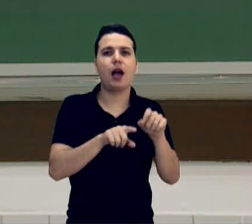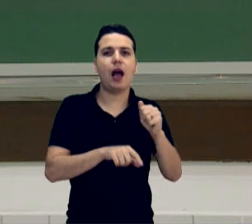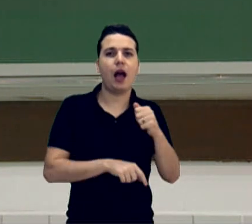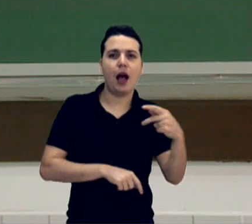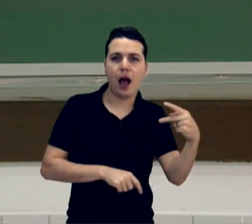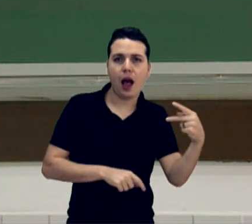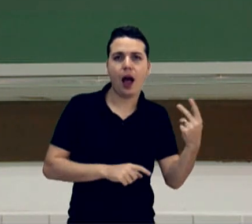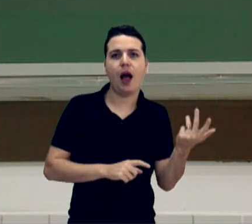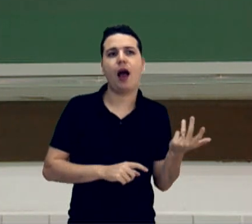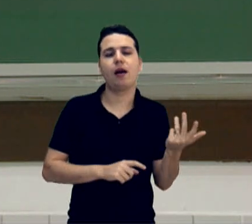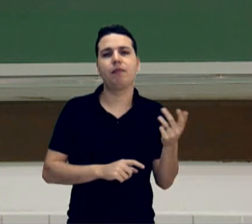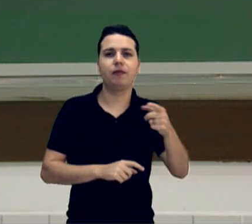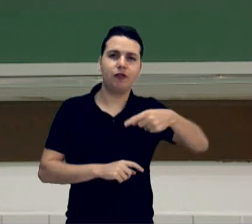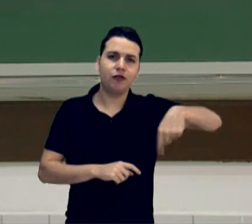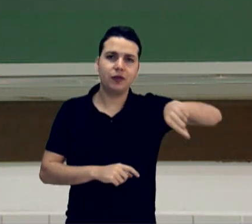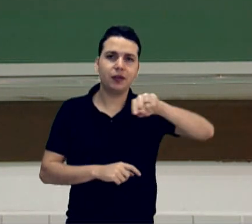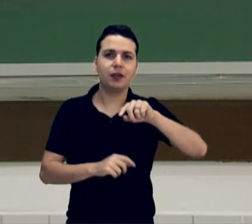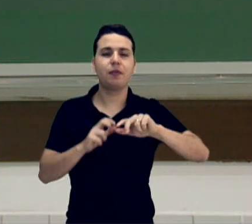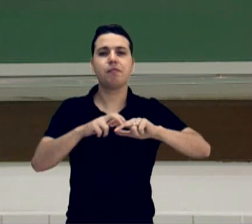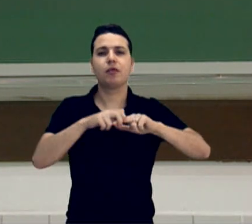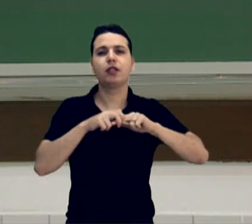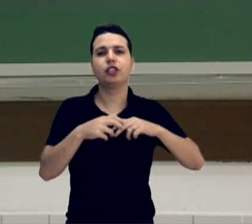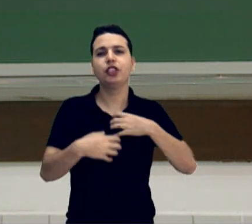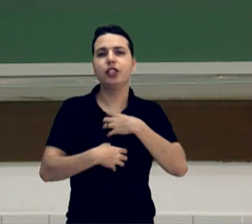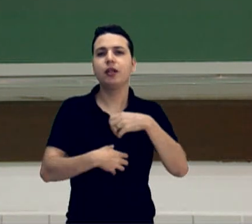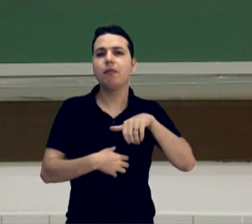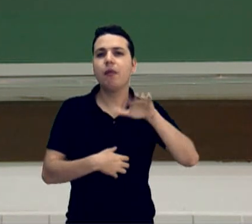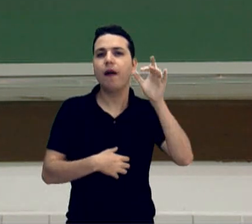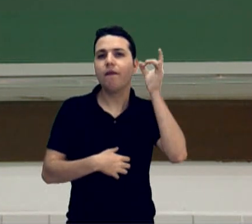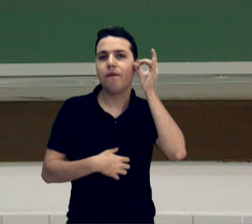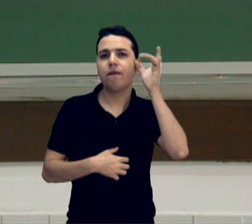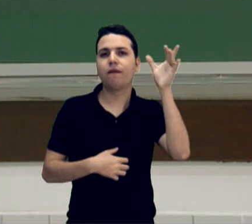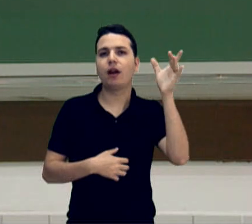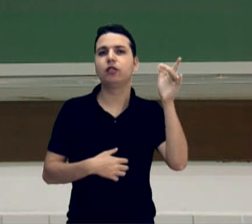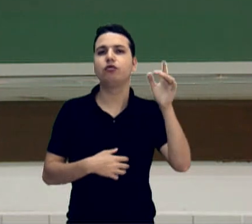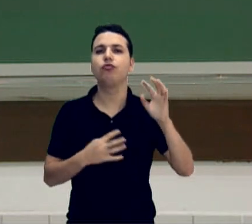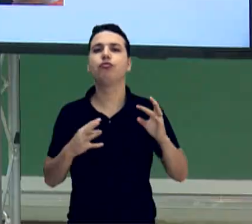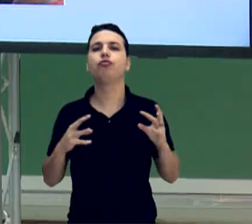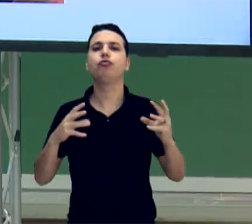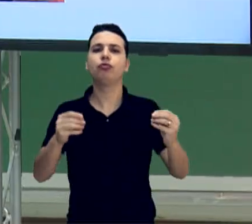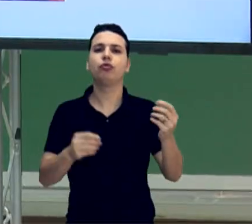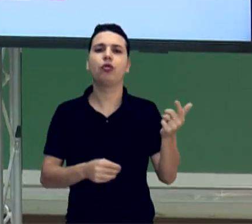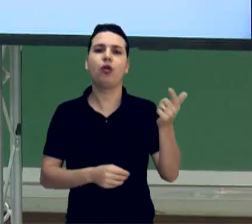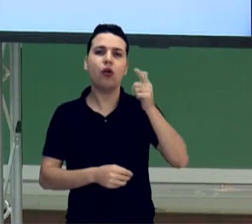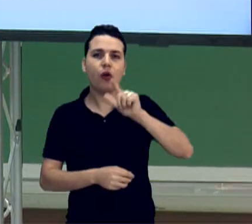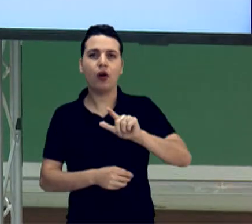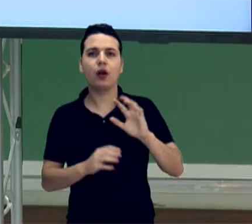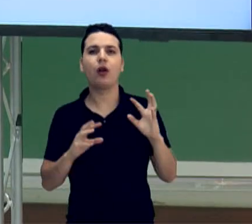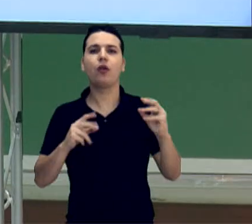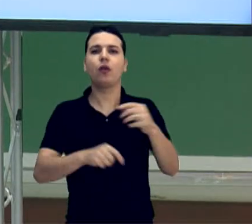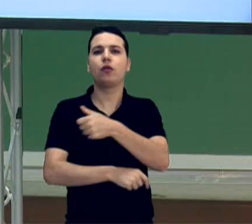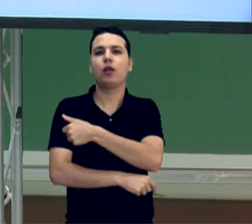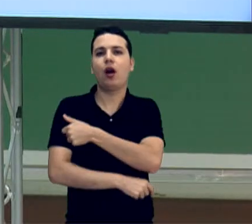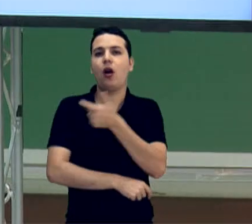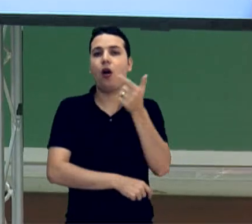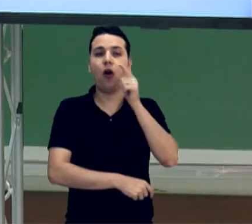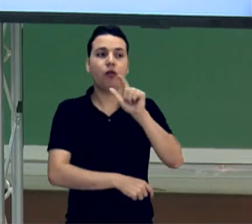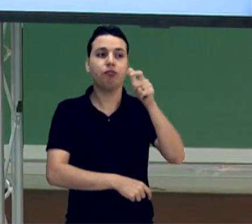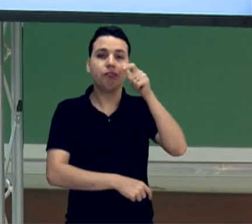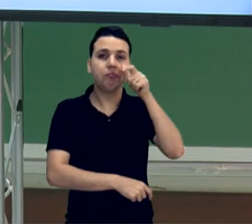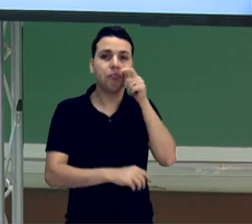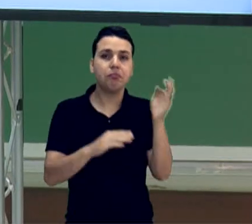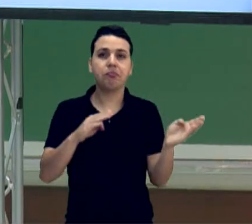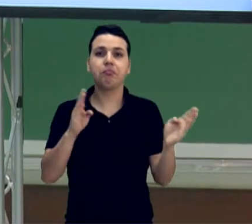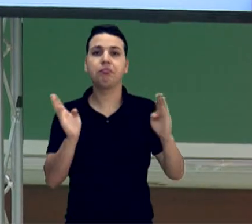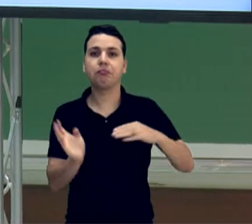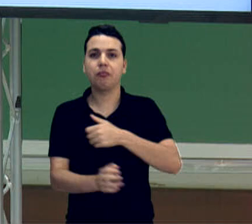de vocês, né? Então, para facilitar dessa forma, para que todos os alunos do Paraná tenham acesso a essas aulas,